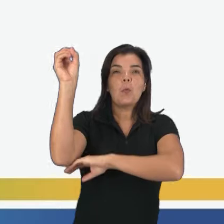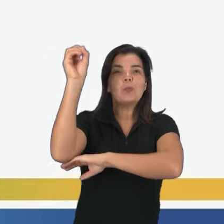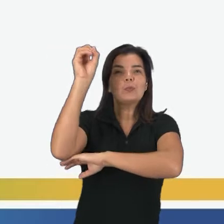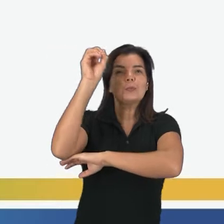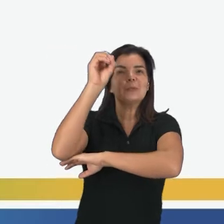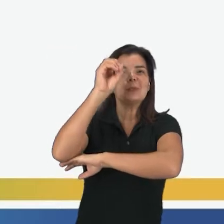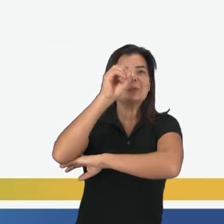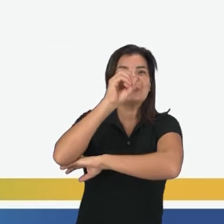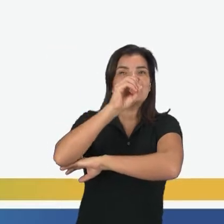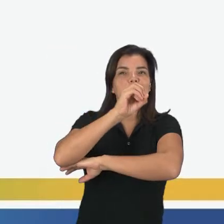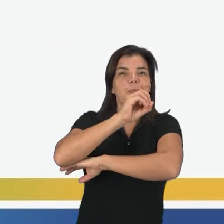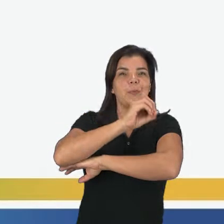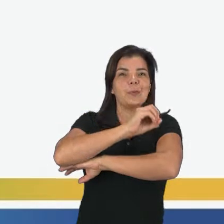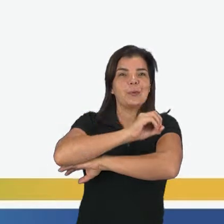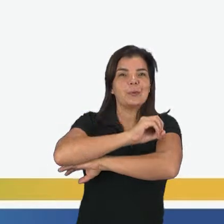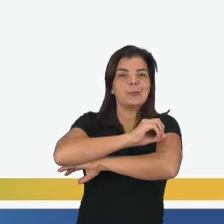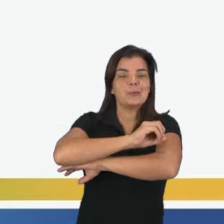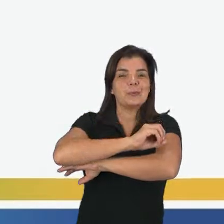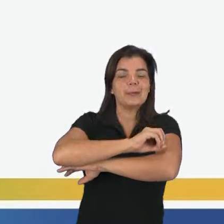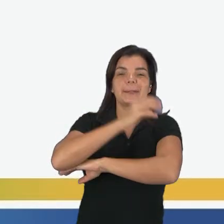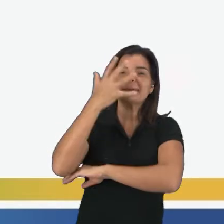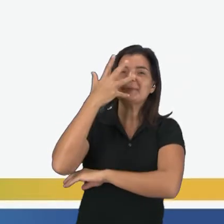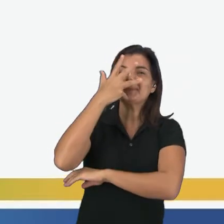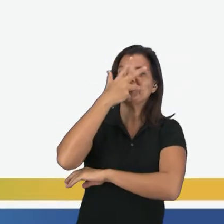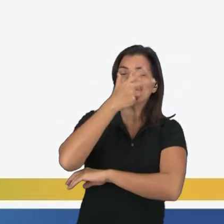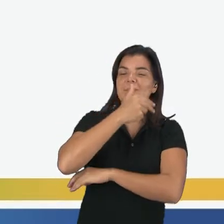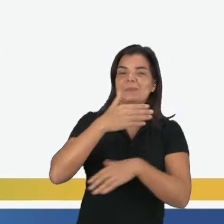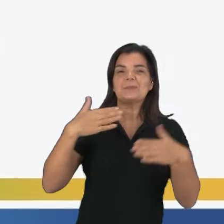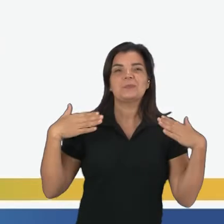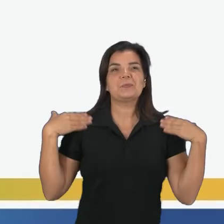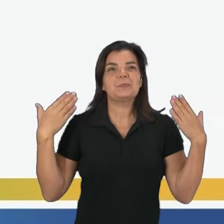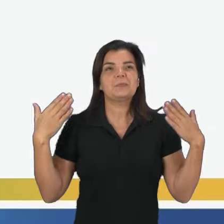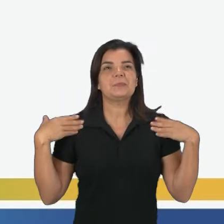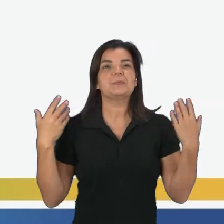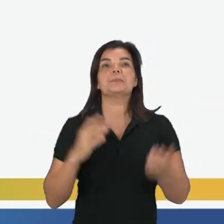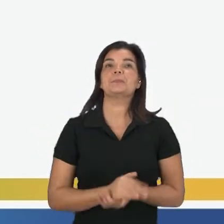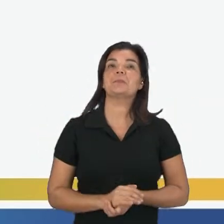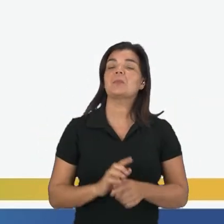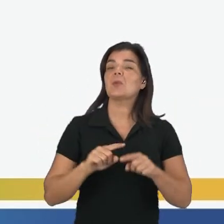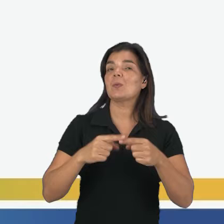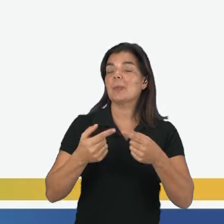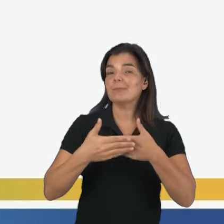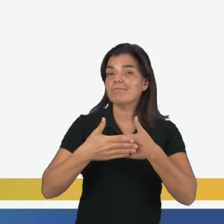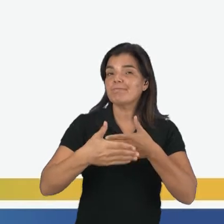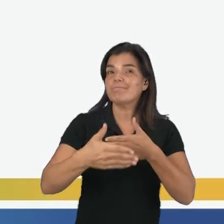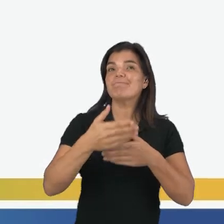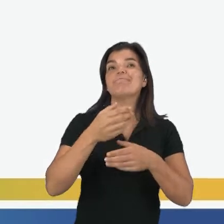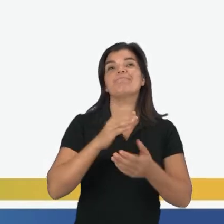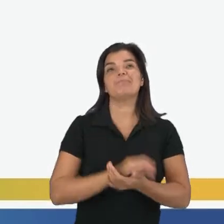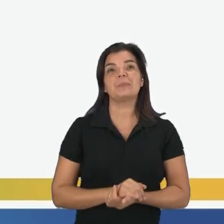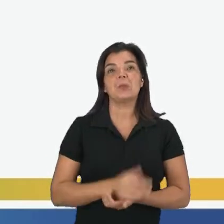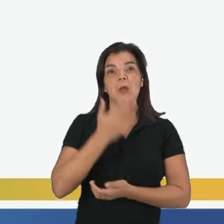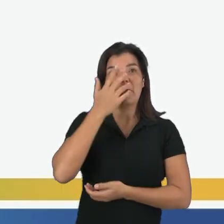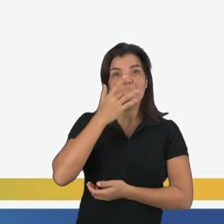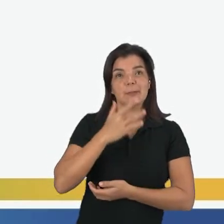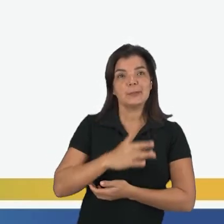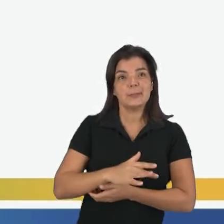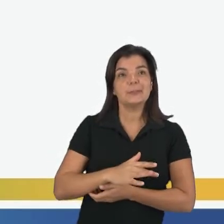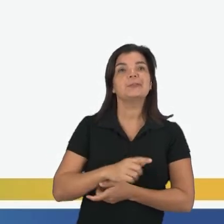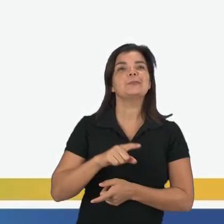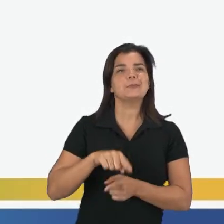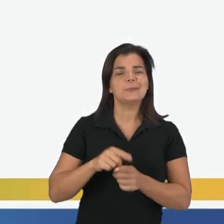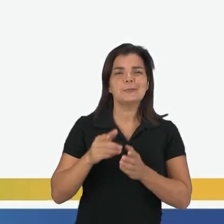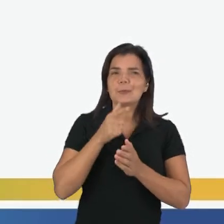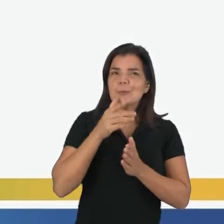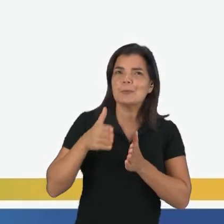um belo pôr do sol, levando consigo aquele lindo dia de diversão. Mas o tempo passou, e a infância